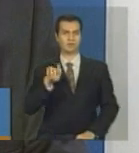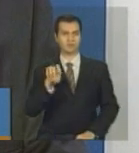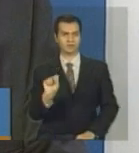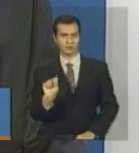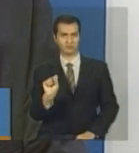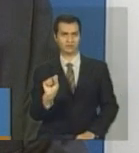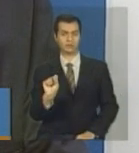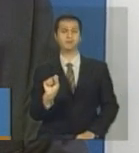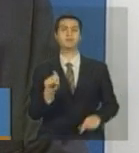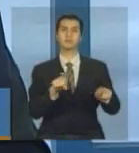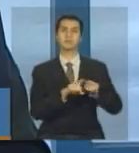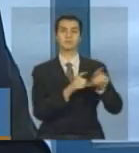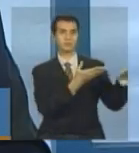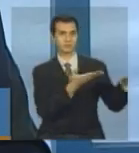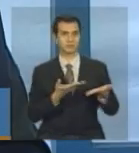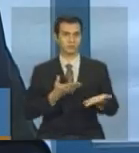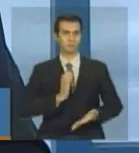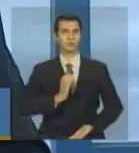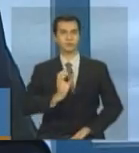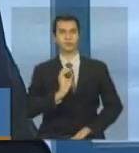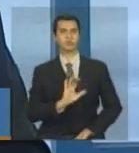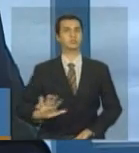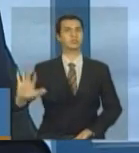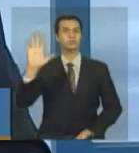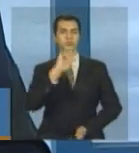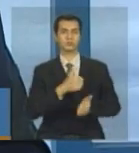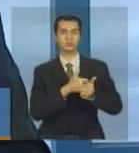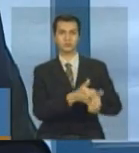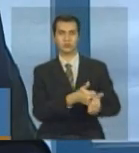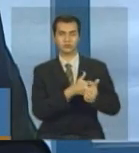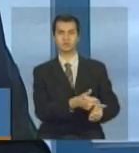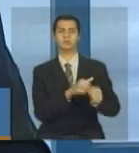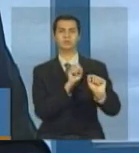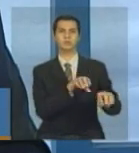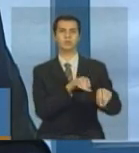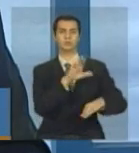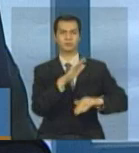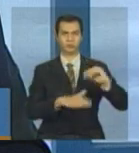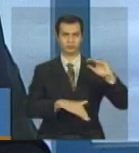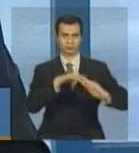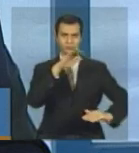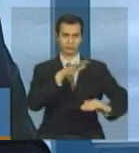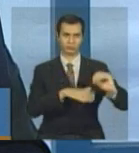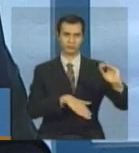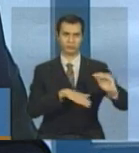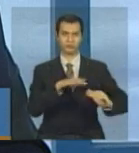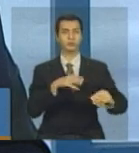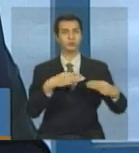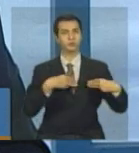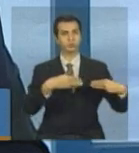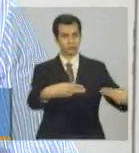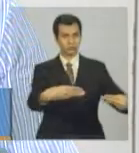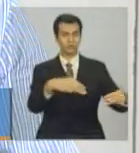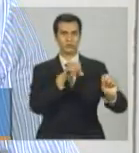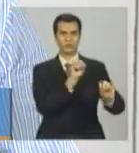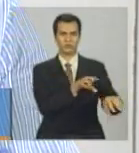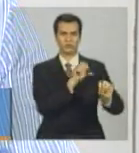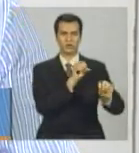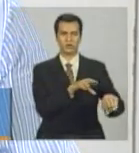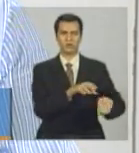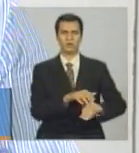Miller, e a coordenadora-geral de Desenvolvimento e Monitoramento de Educação Profissional e Técnica do Ministério da Educação,